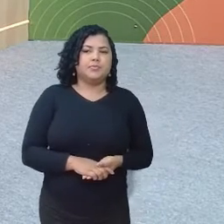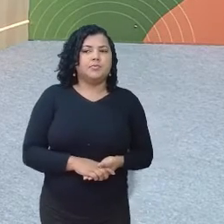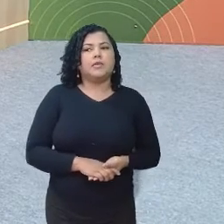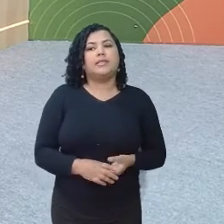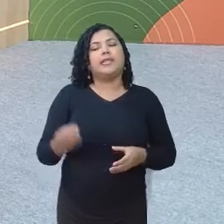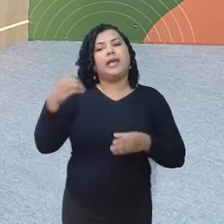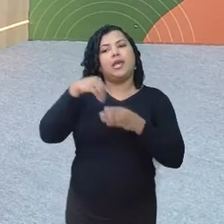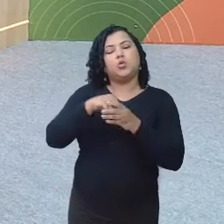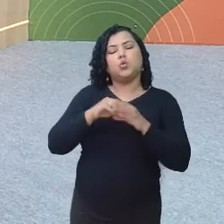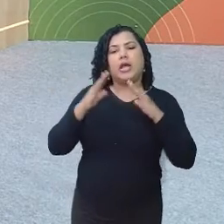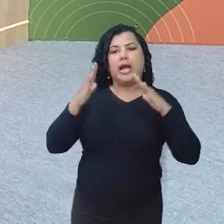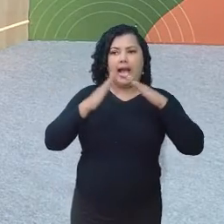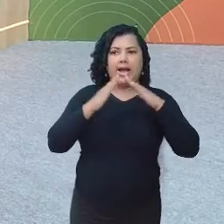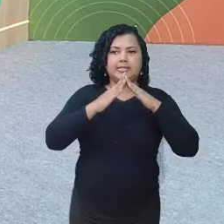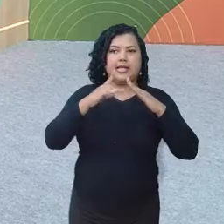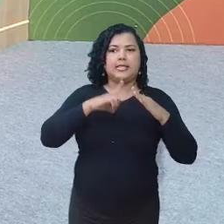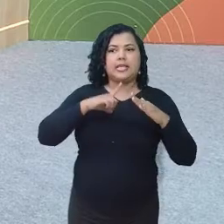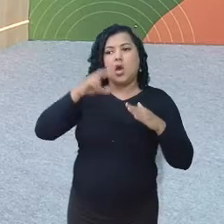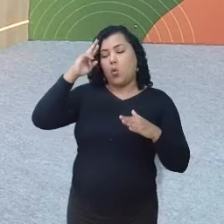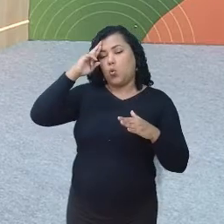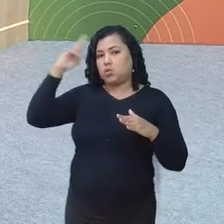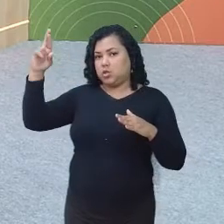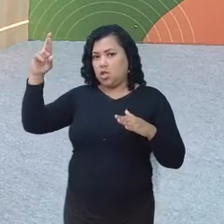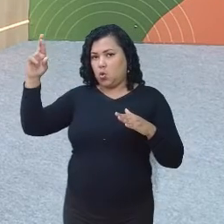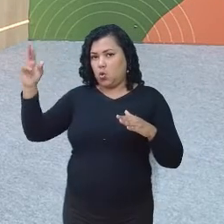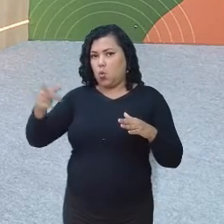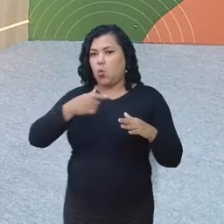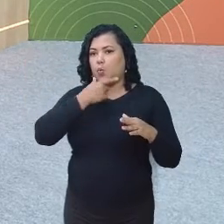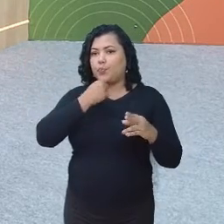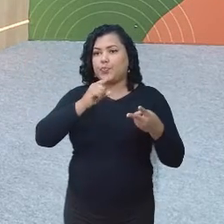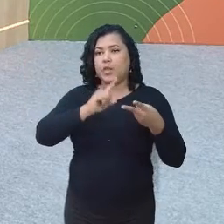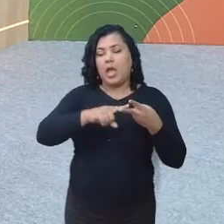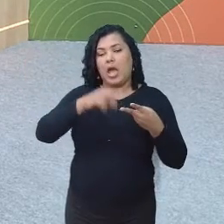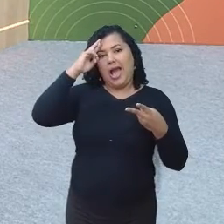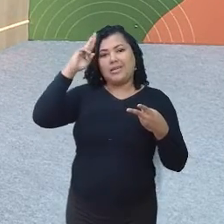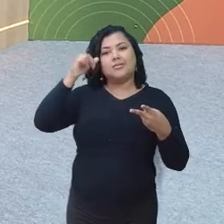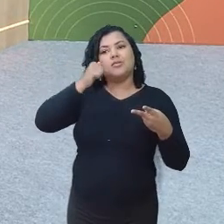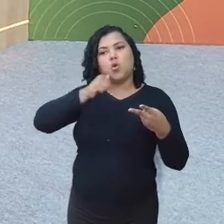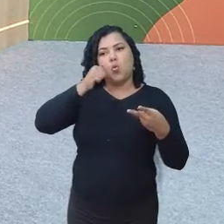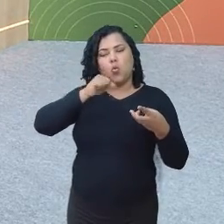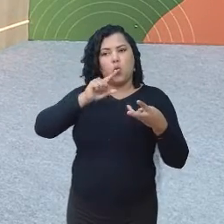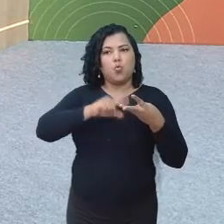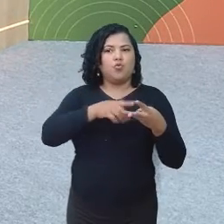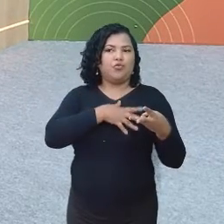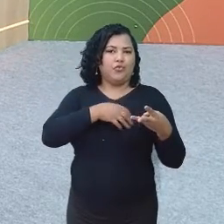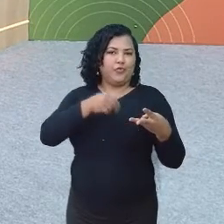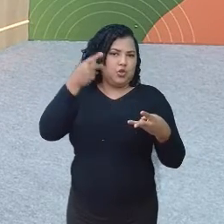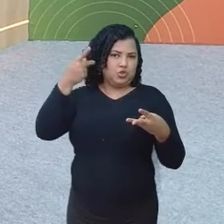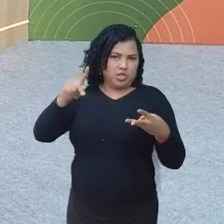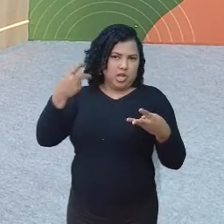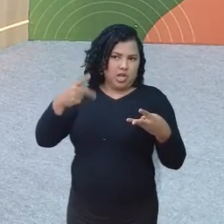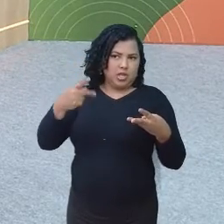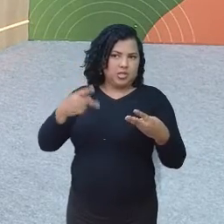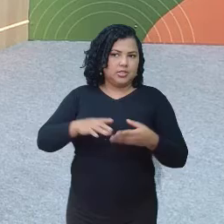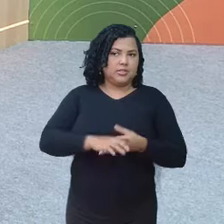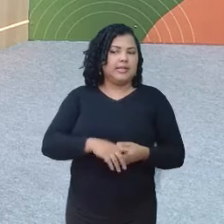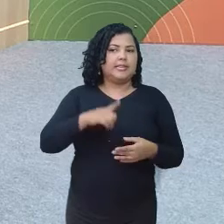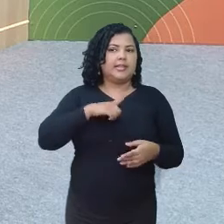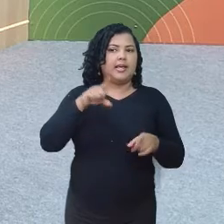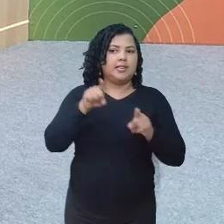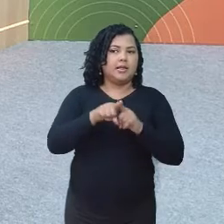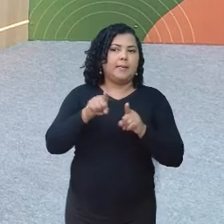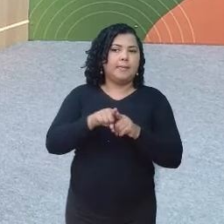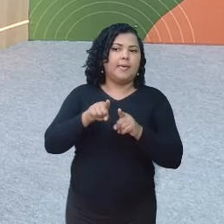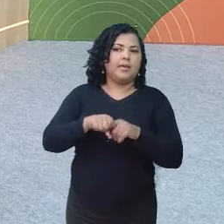engenho, a sinhá, sua esposa, seus filhos. Ali na Casa Grande a gente vai ter também